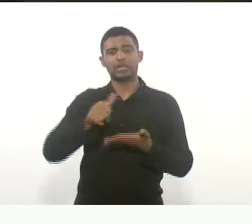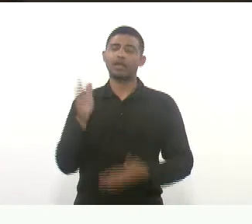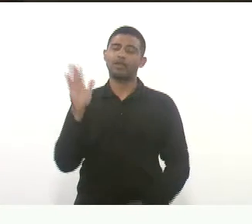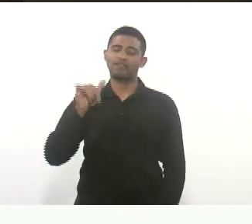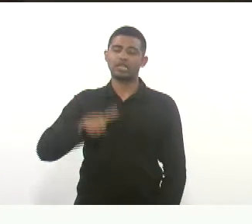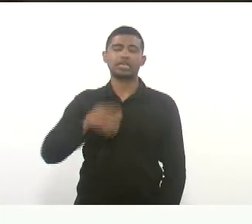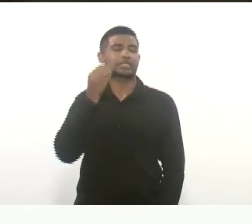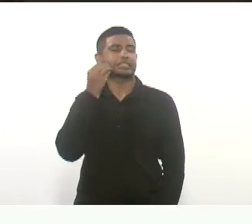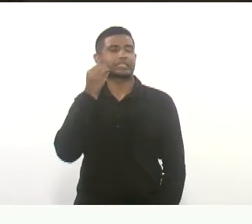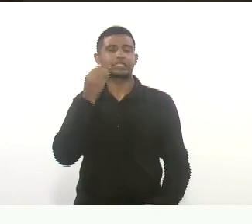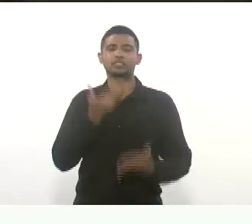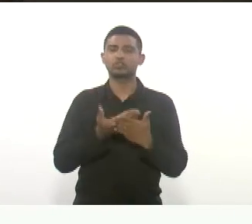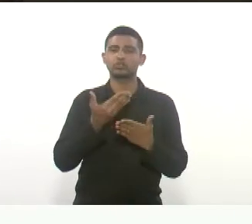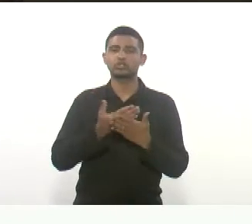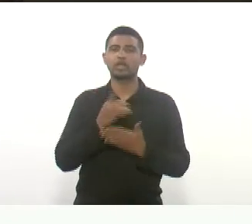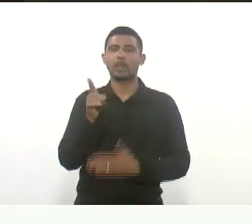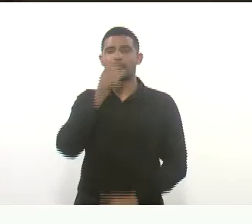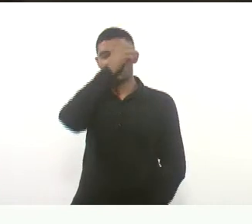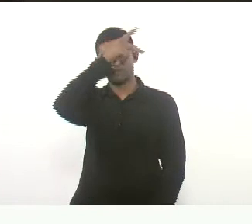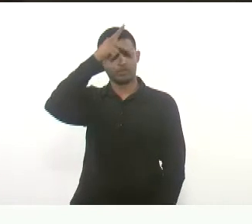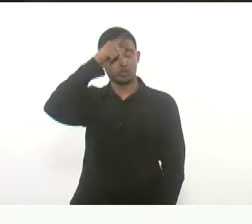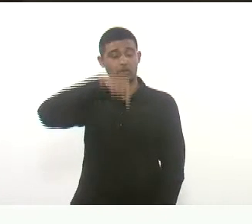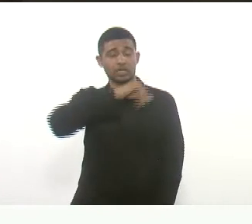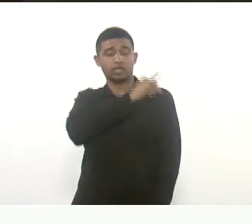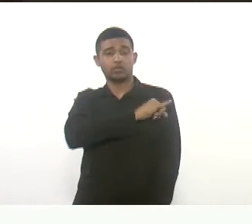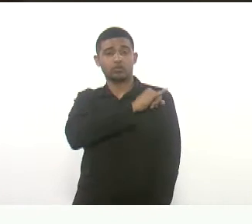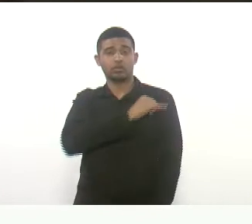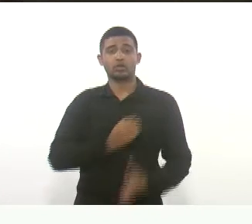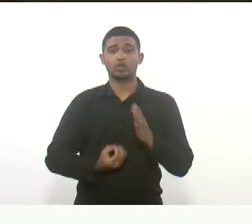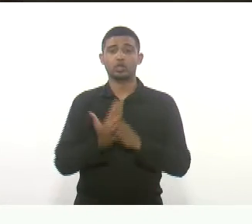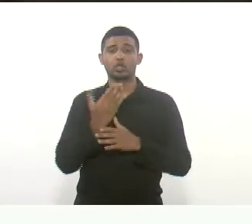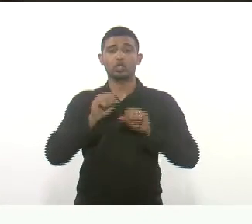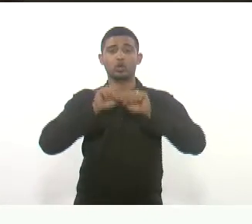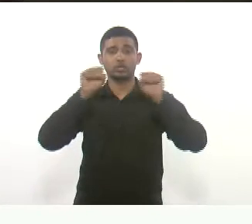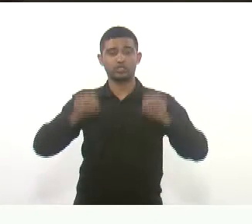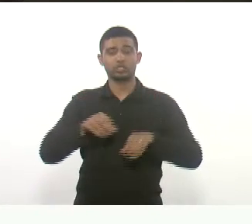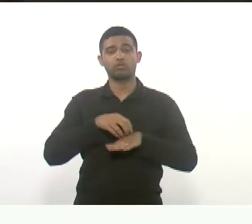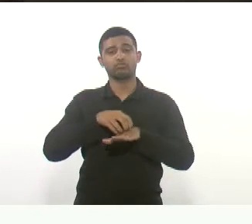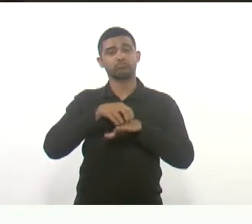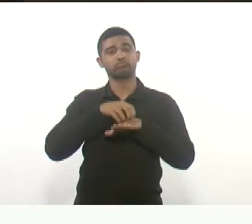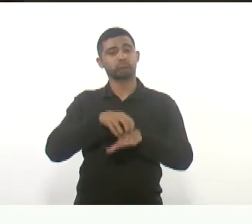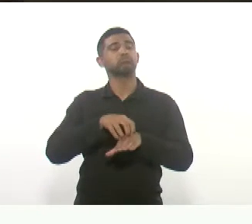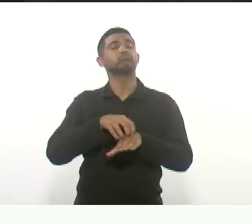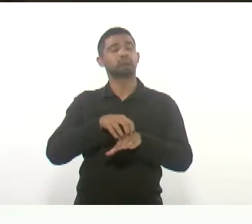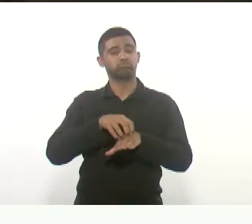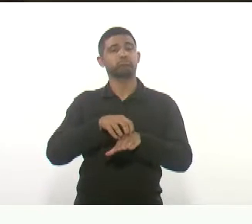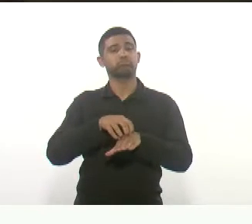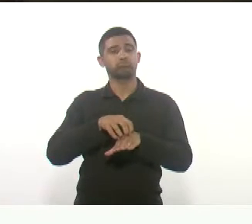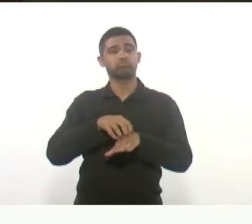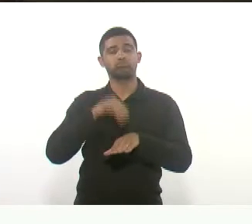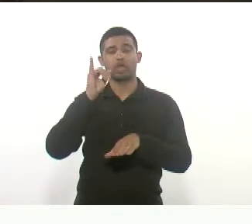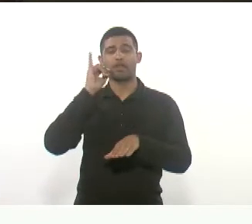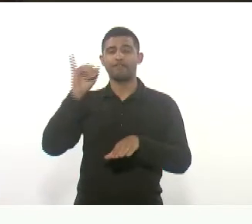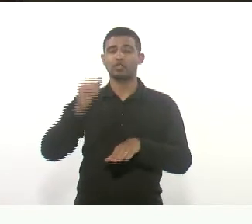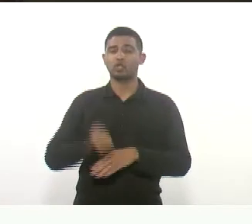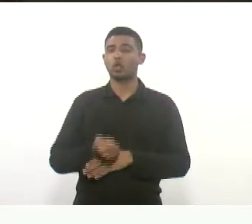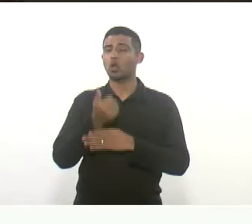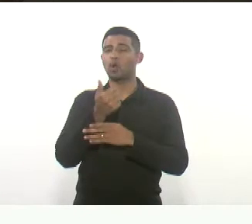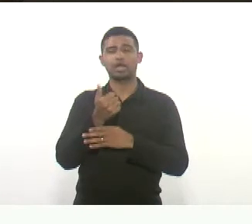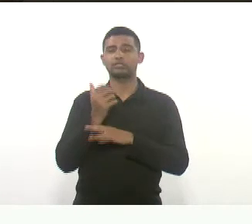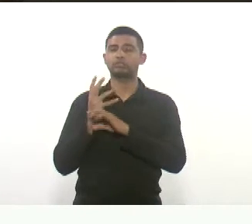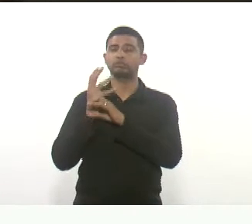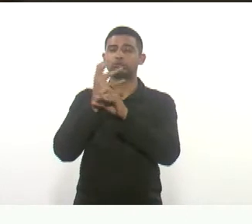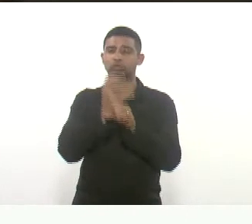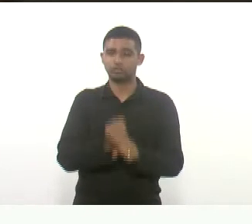estudar, que a Prefeitura do Rio de Janeiro criou um sistema de transporte que evitou quase na sua